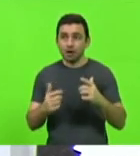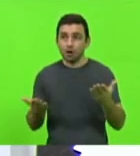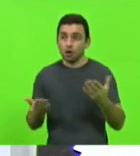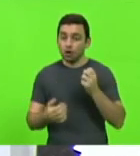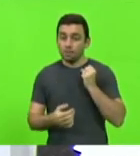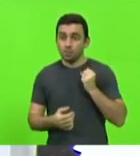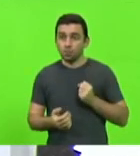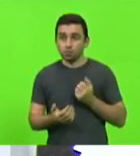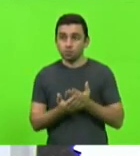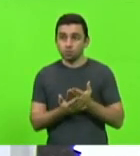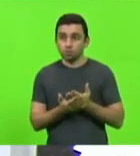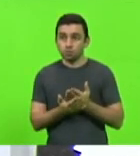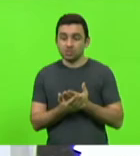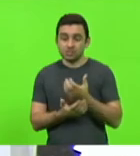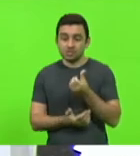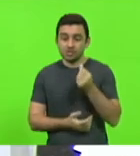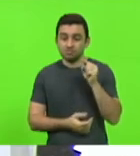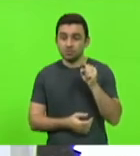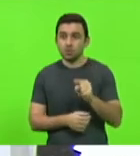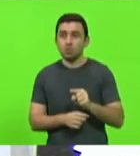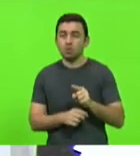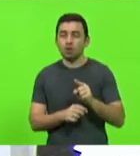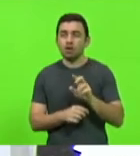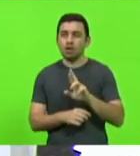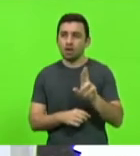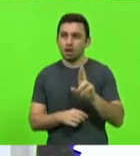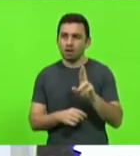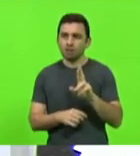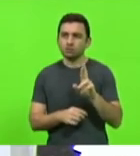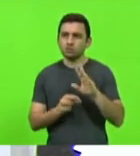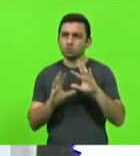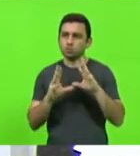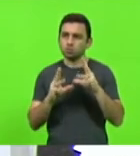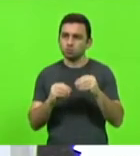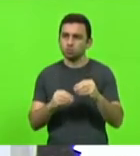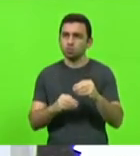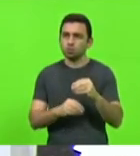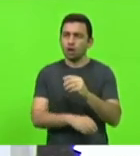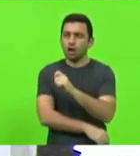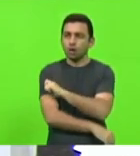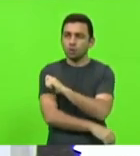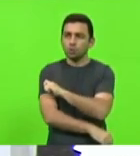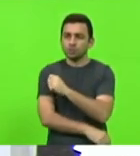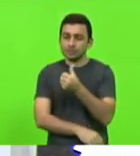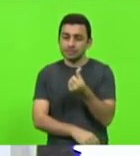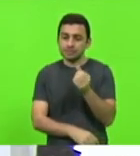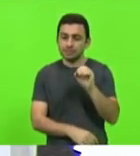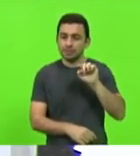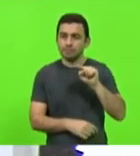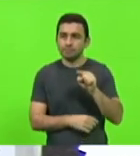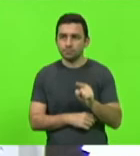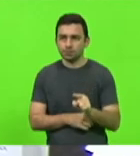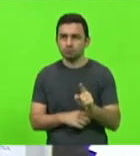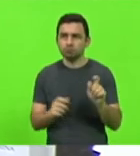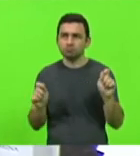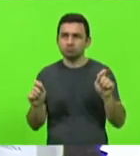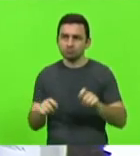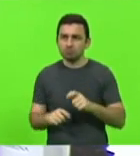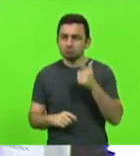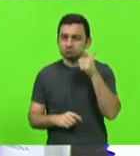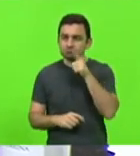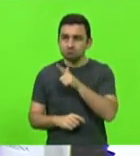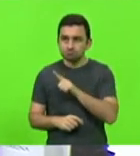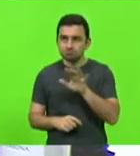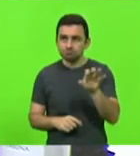de R$ 6.000 aí ano, para os nossos quase 60 mil alunos, aí que poderão ser, de uma forma ou de outra,